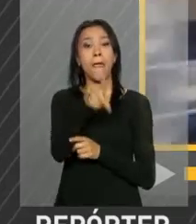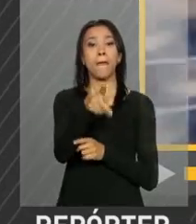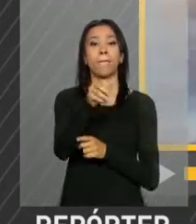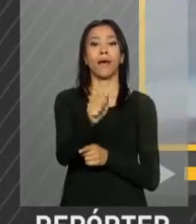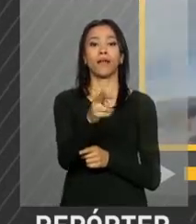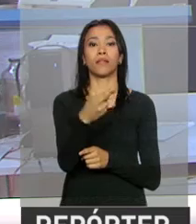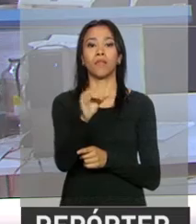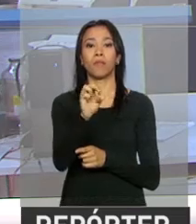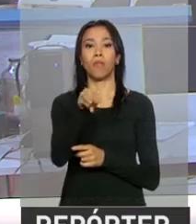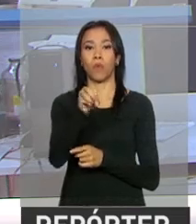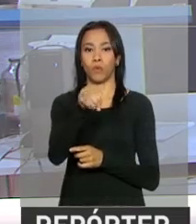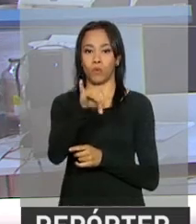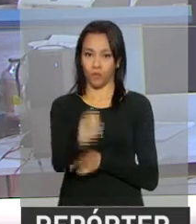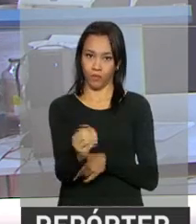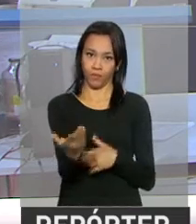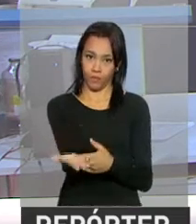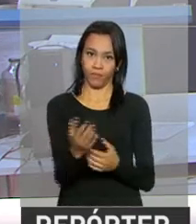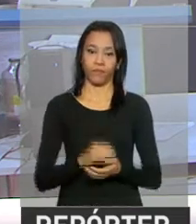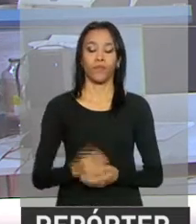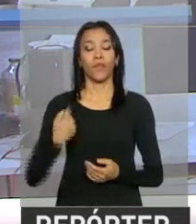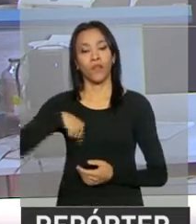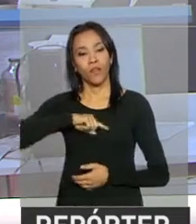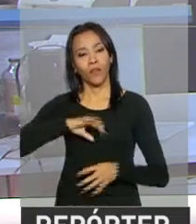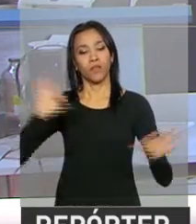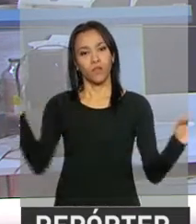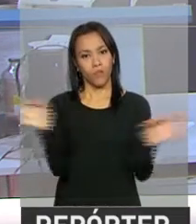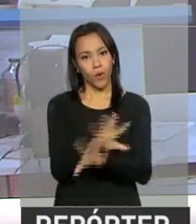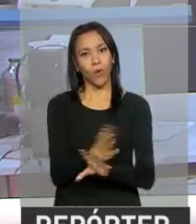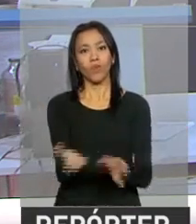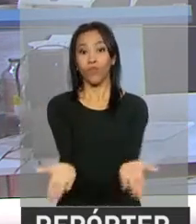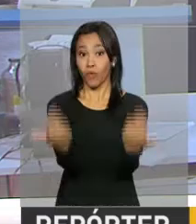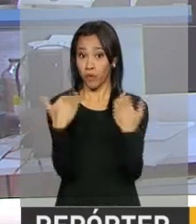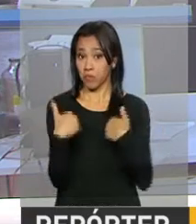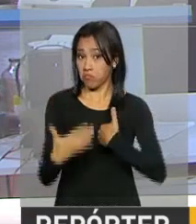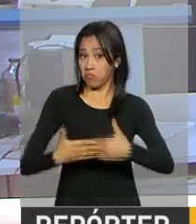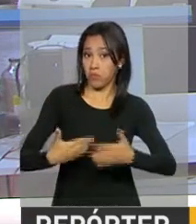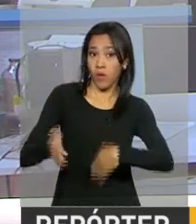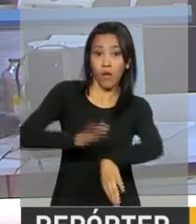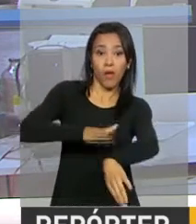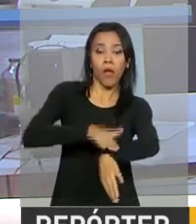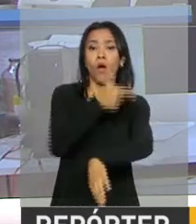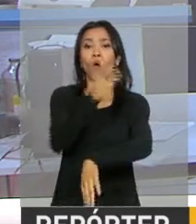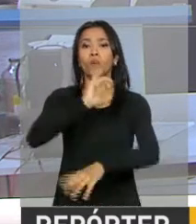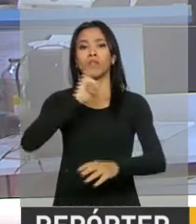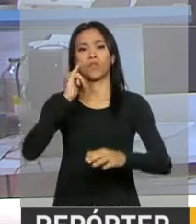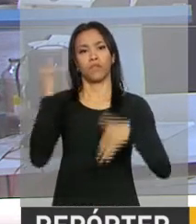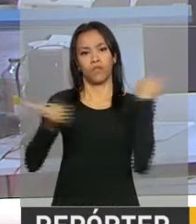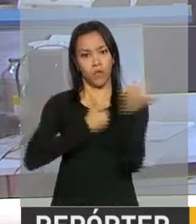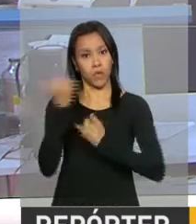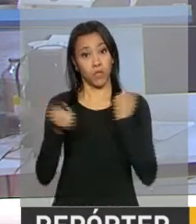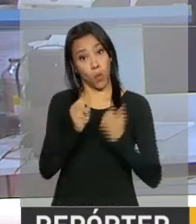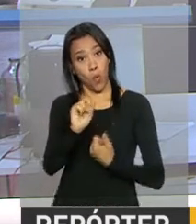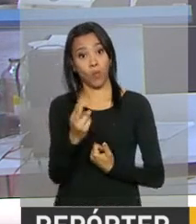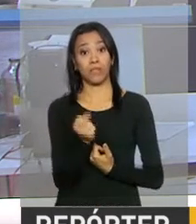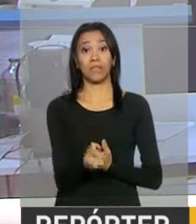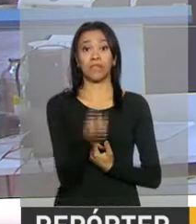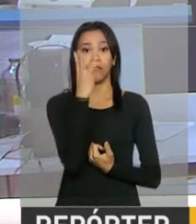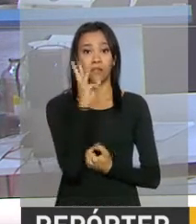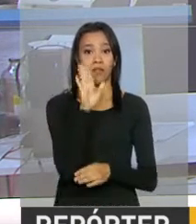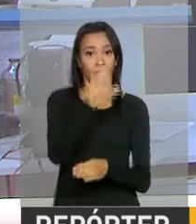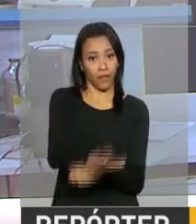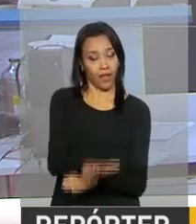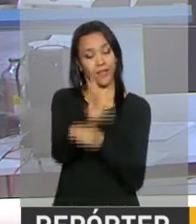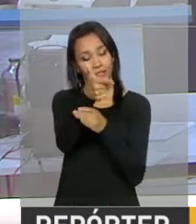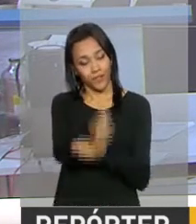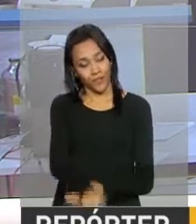humanidade. E nós ficamos por aqui. Voltamos a qualquer momento com outras informações ou às 15h na próxima edição